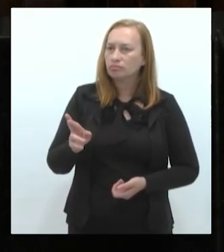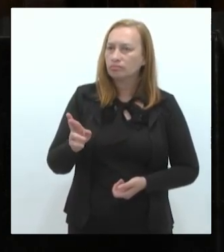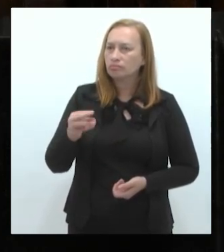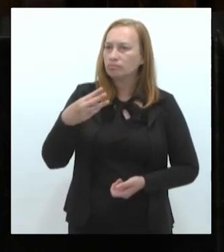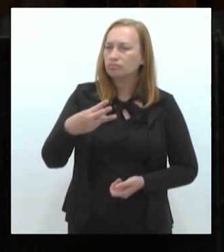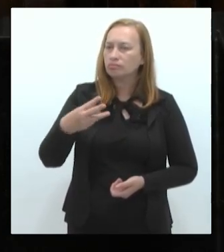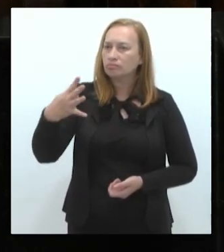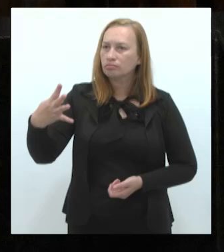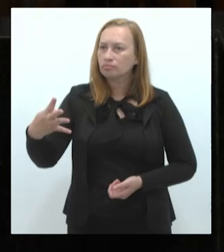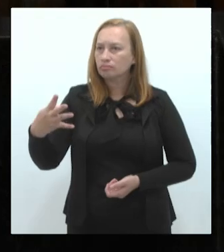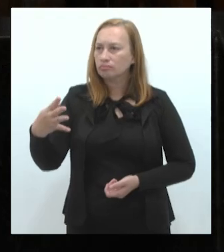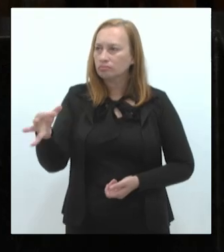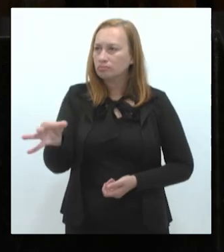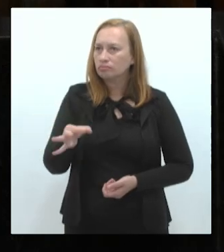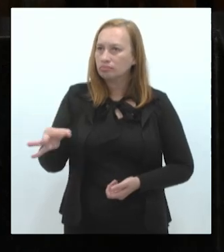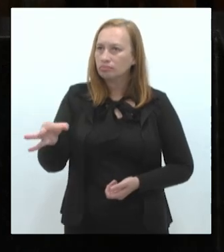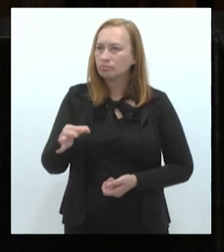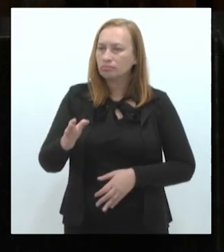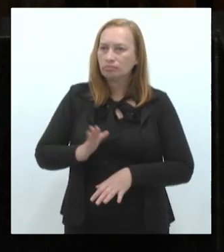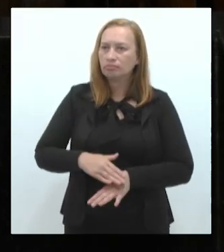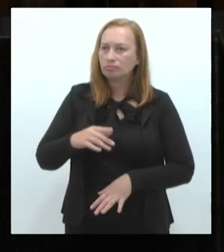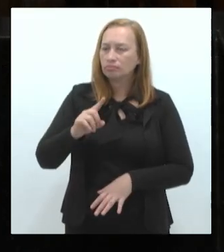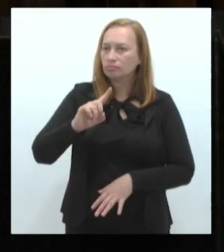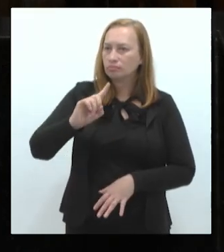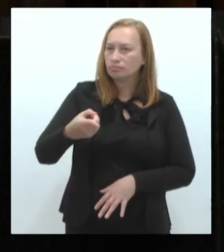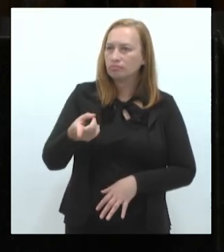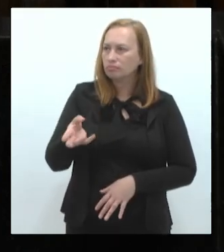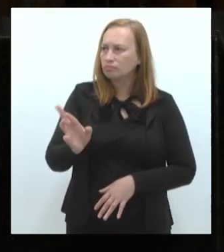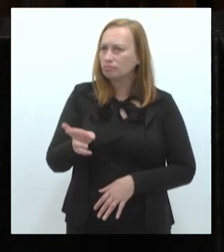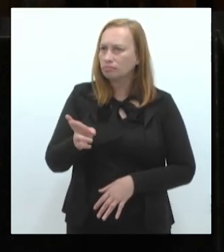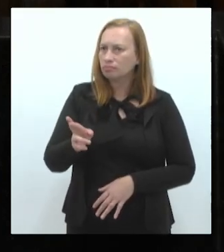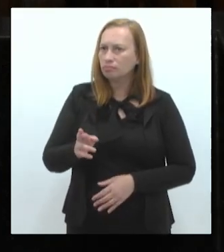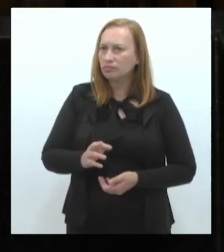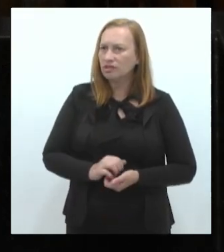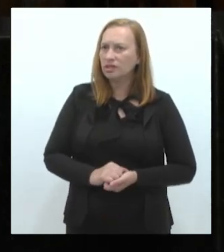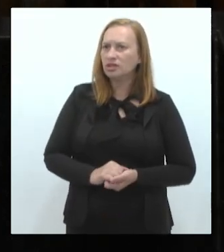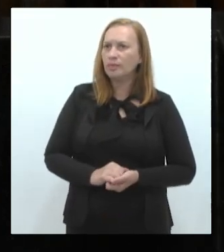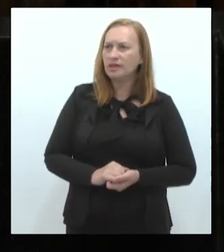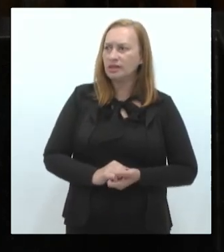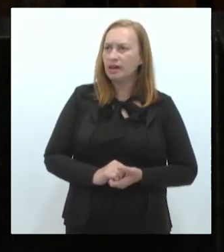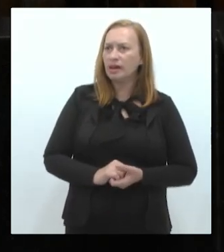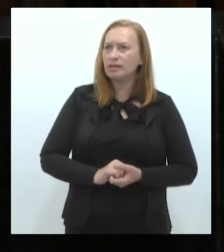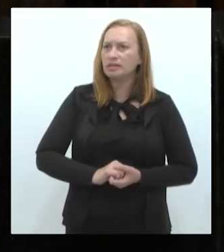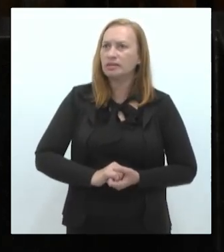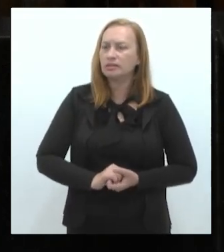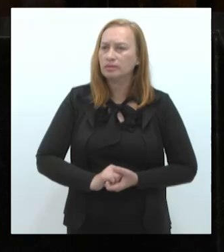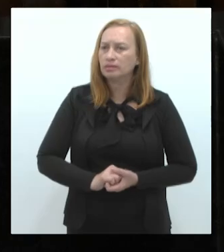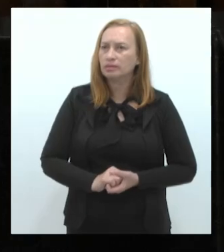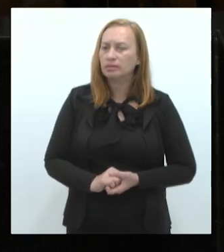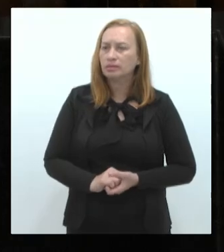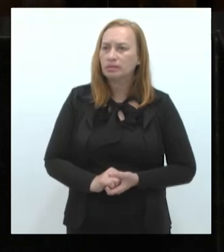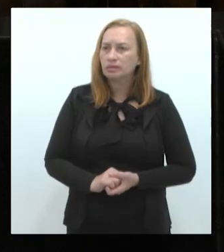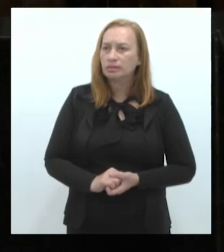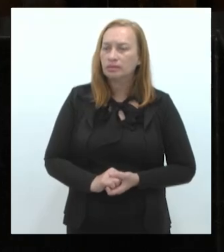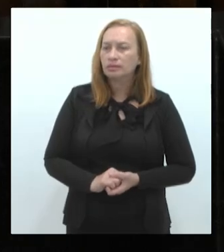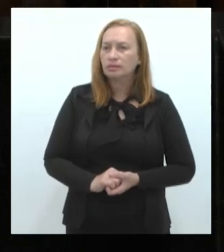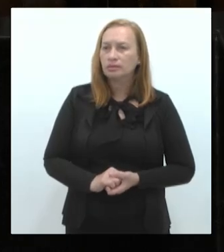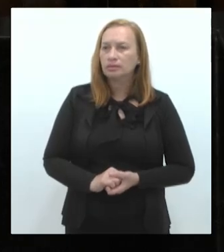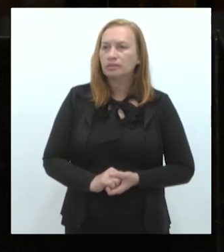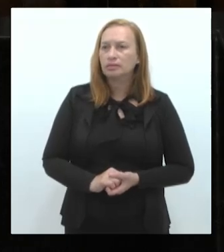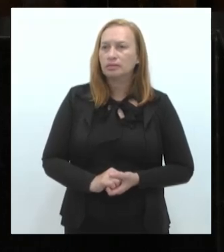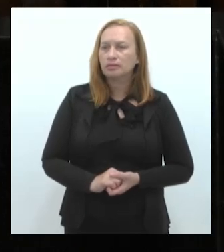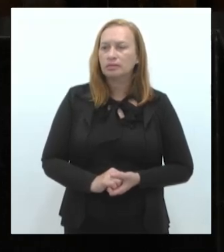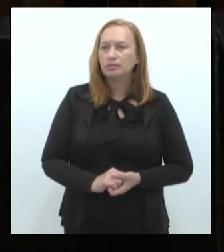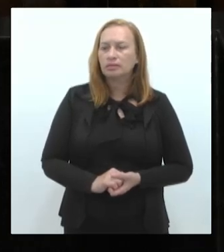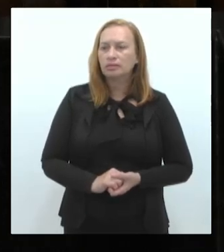1.033,34. Ou seja, mais de R$ 1.000 custa a nossa cesta básica aqui no Rio de Janeiro. Claro, figura como a mais